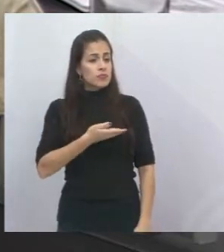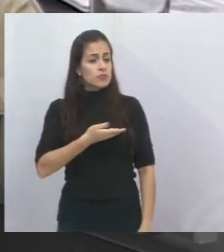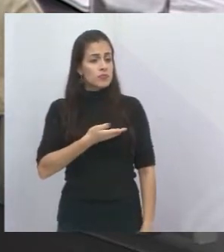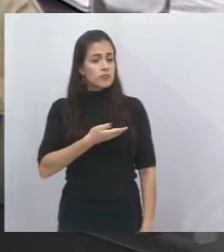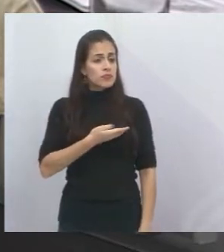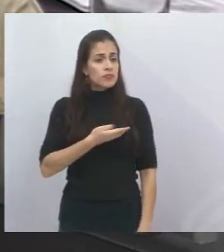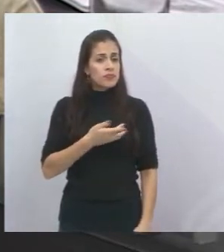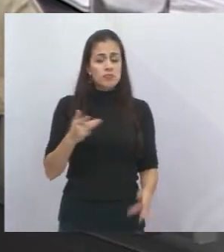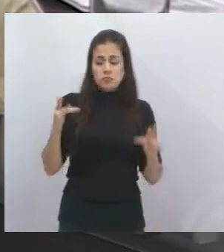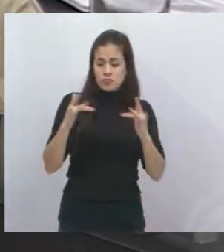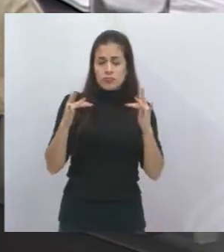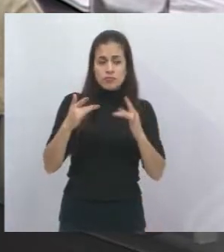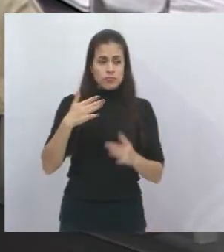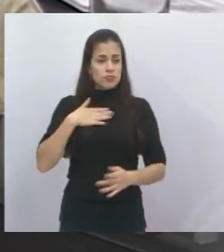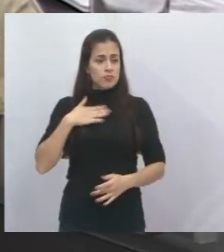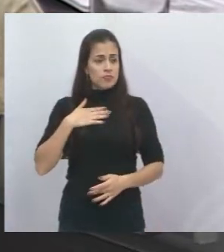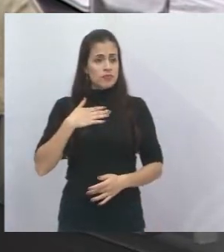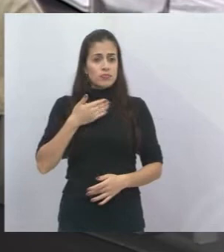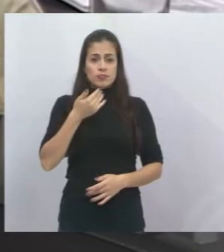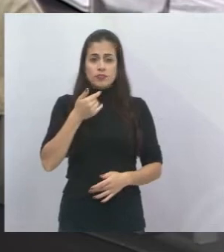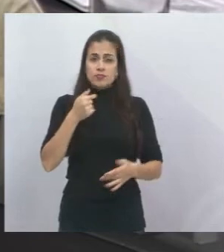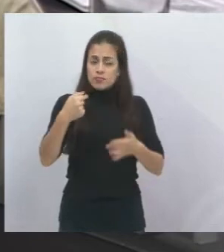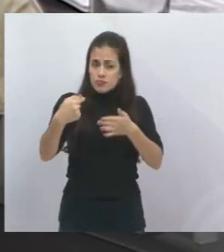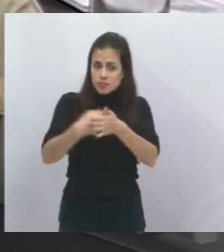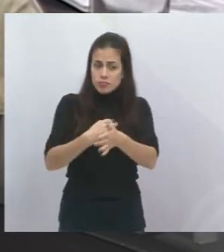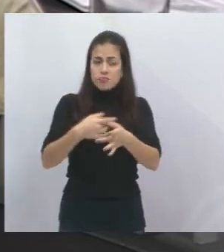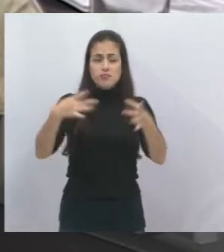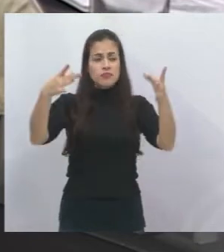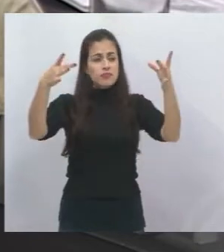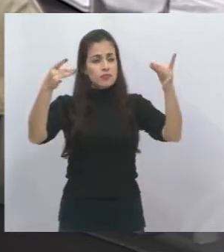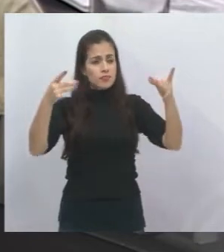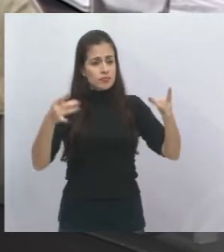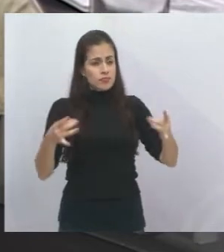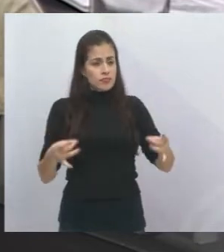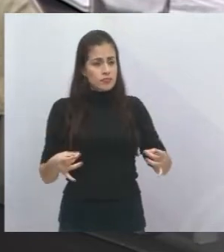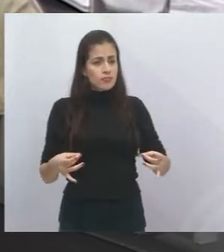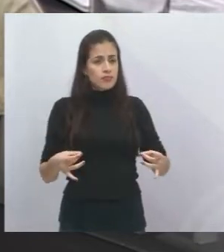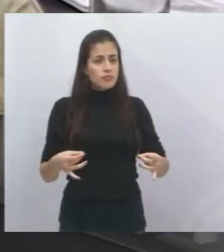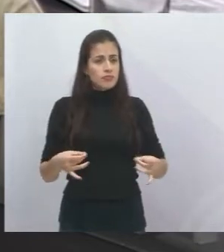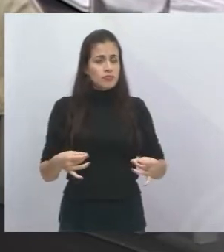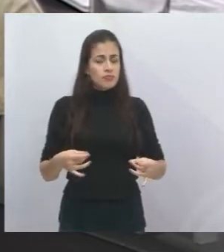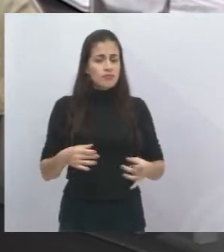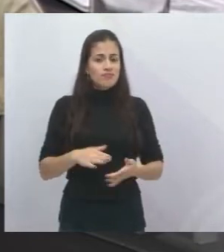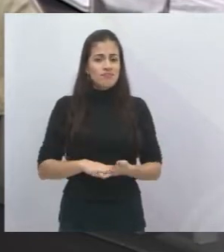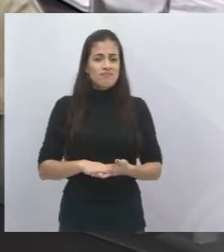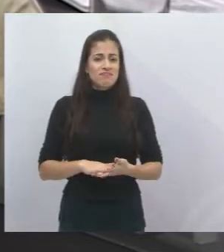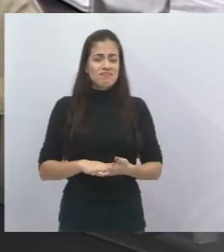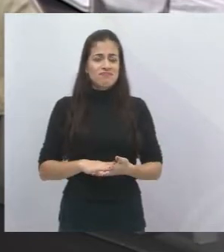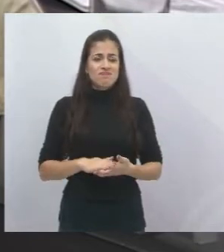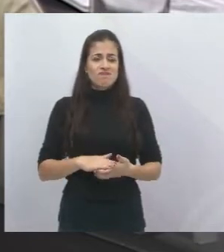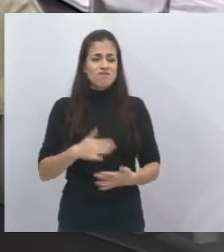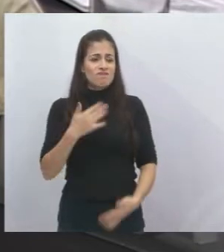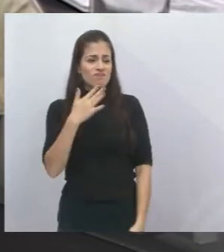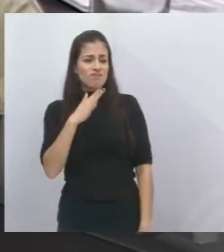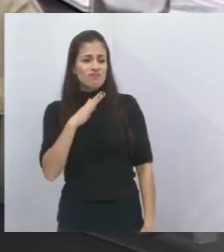perguntando que eu detalhasse para ela, porque ela estava muito chateada de eu ter votado a favor do projeto, sendo que ela mesma não